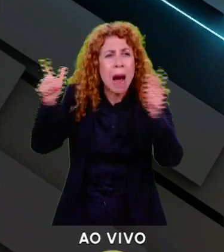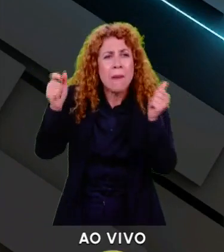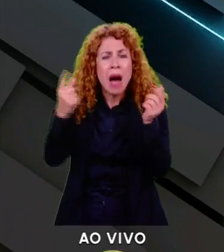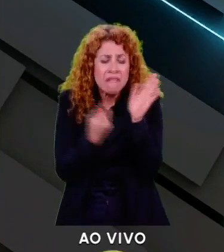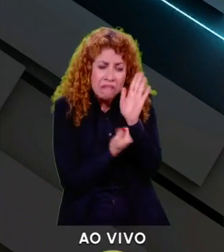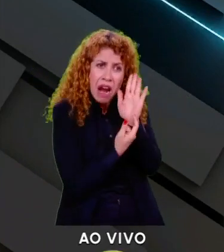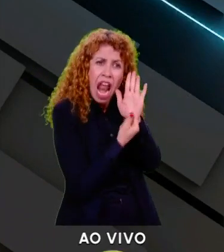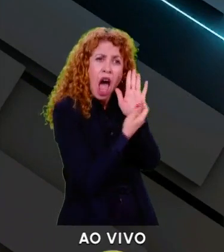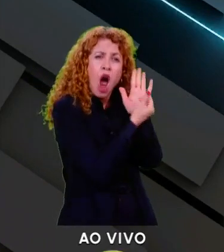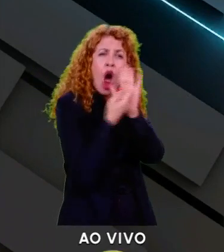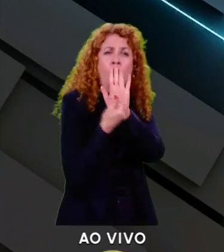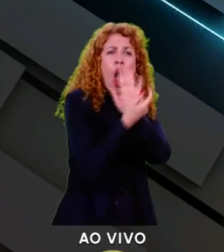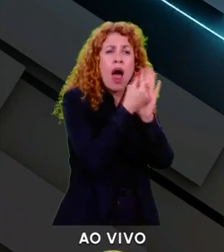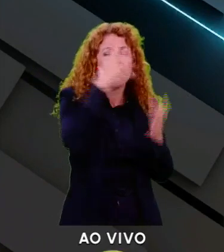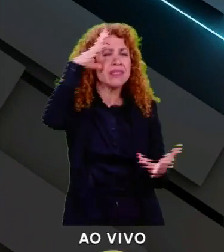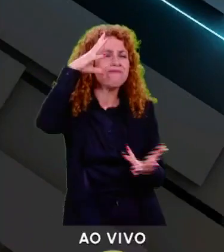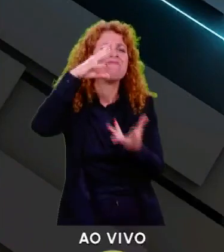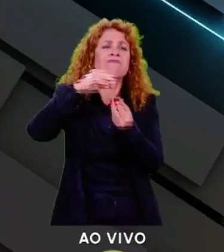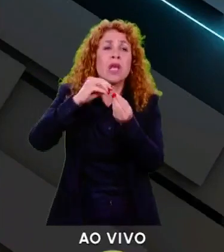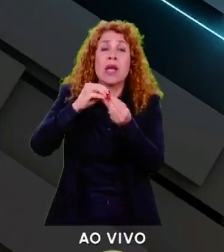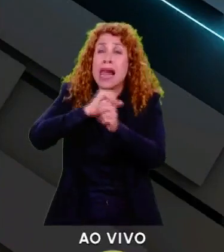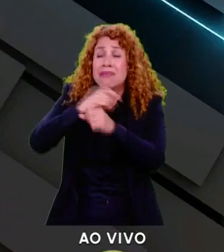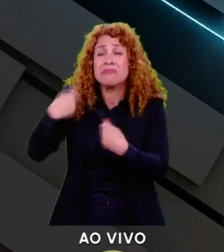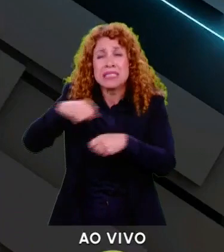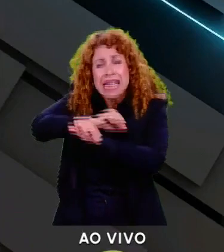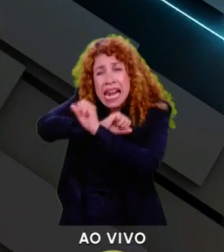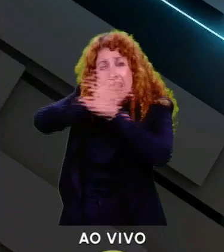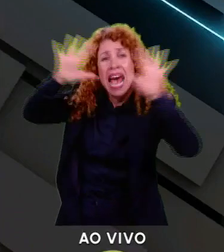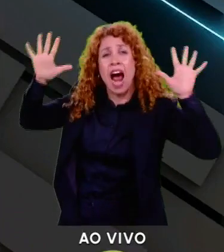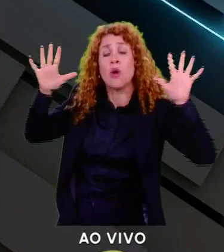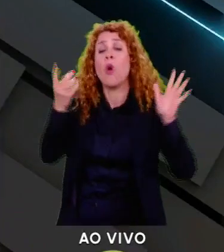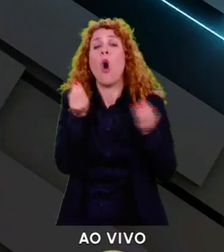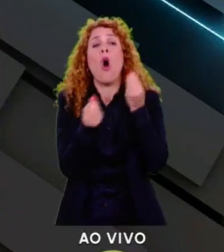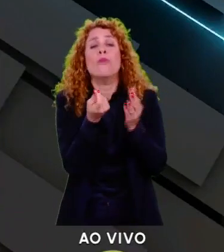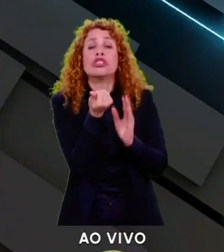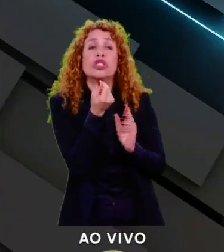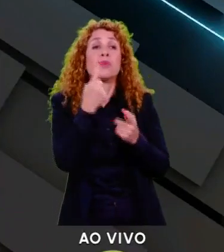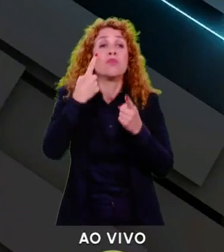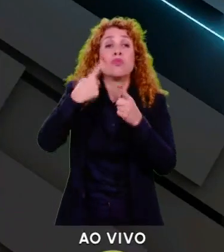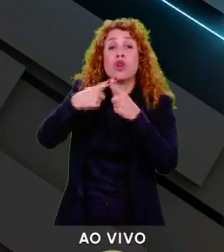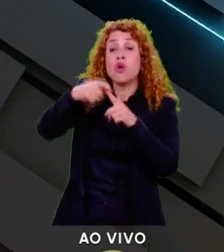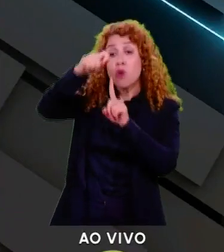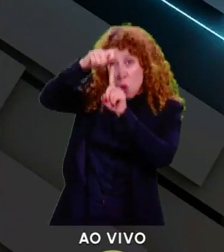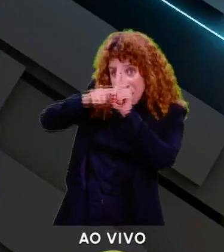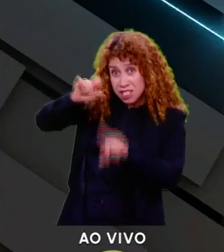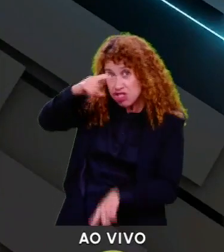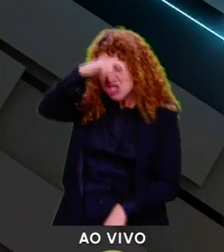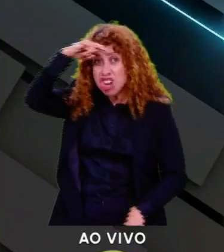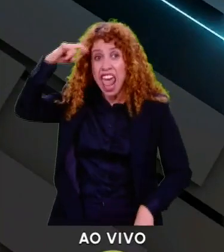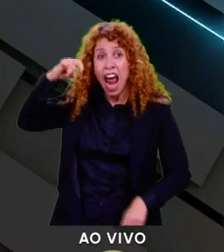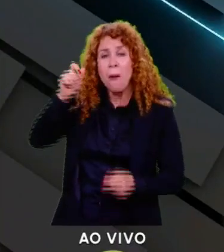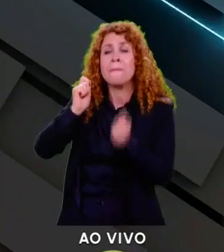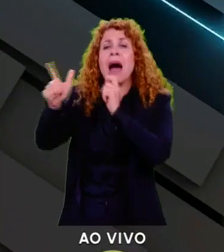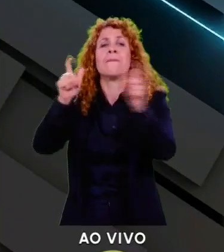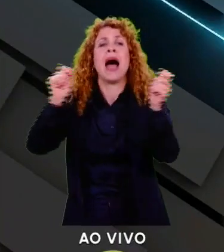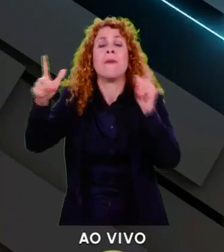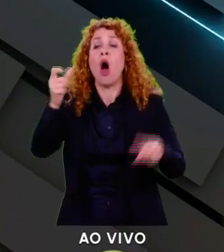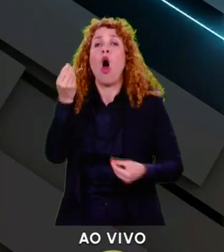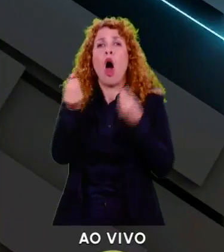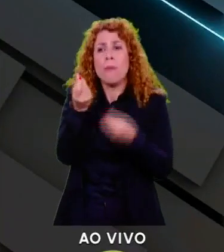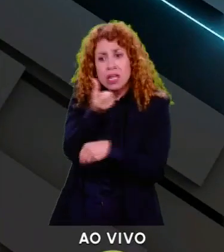possível é de onde que o senhor vai tirar dinheiro para quem em janeiro o auxílio Brasil não caia de 600 para r$ 400